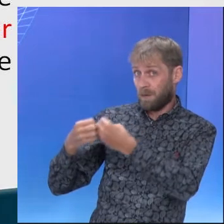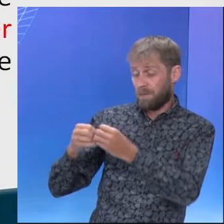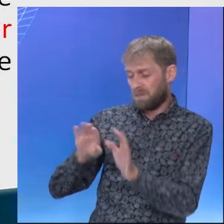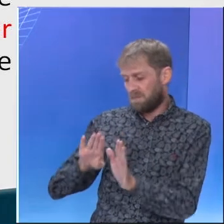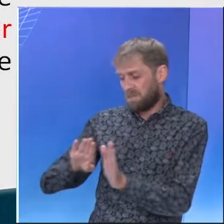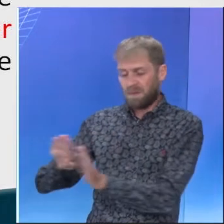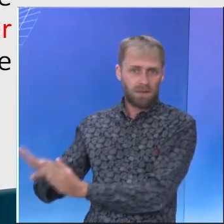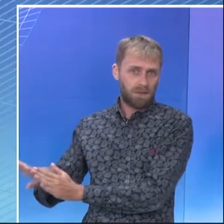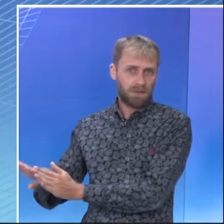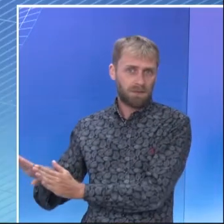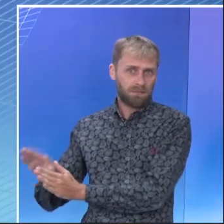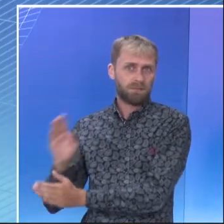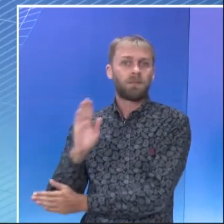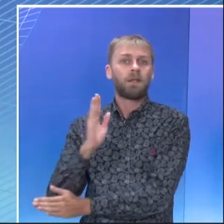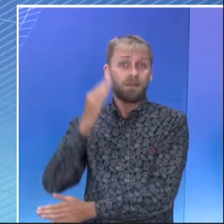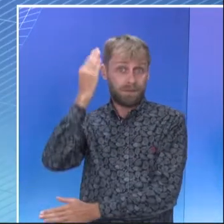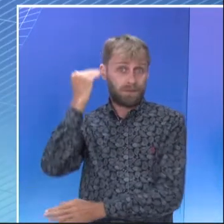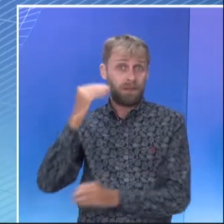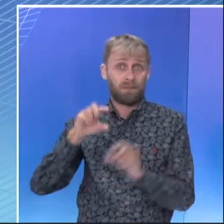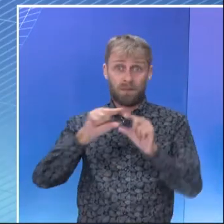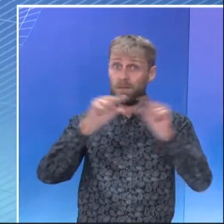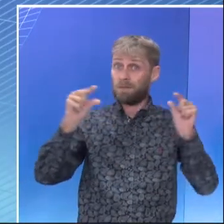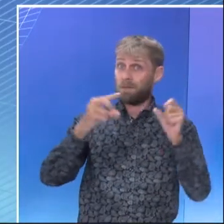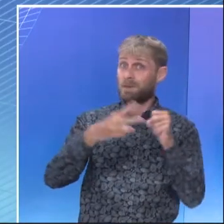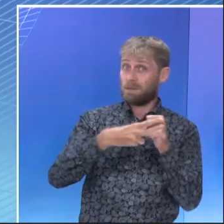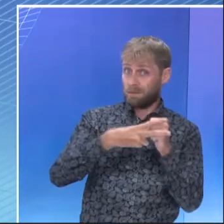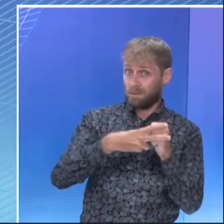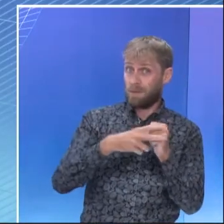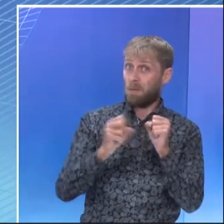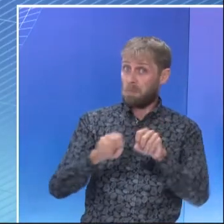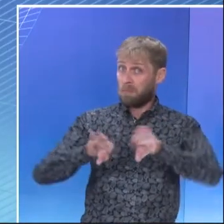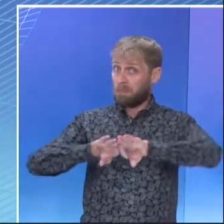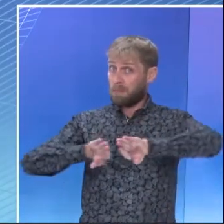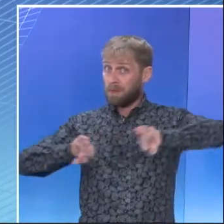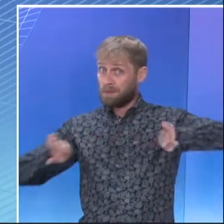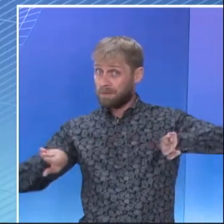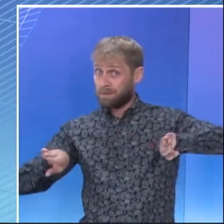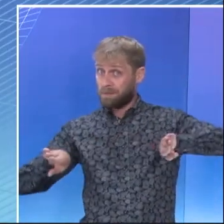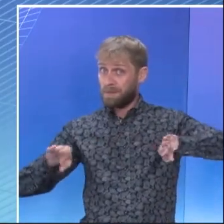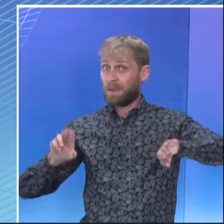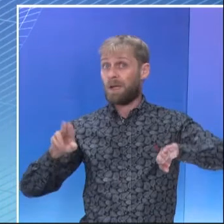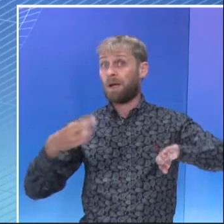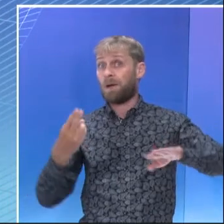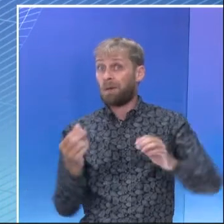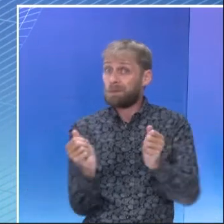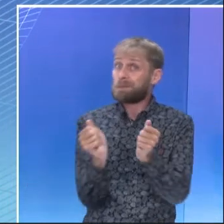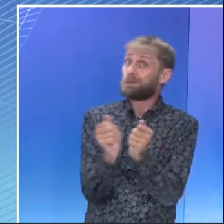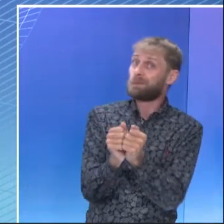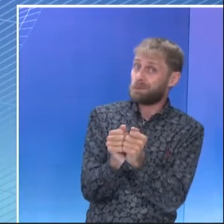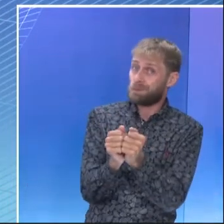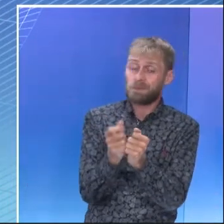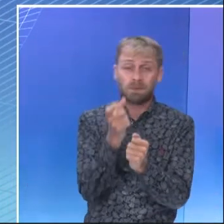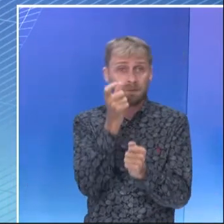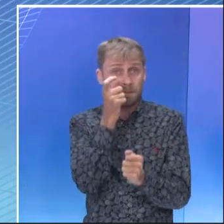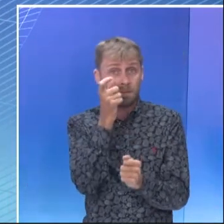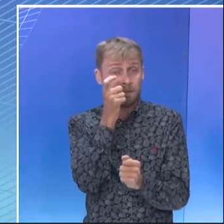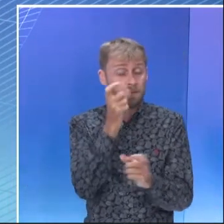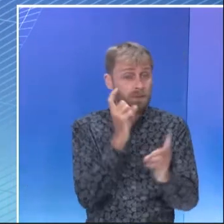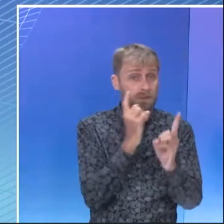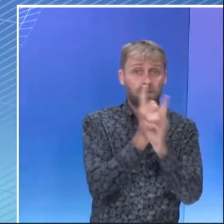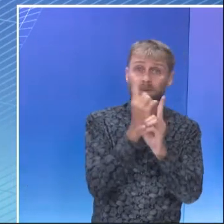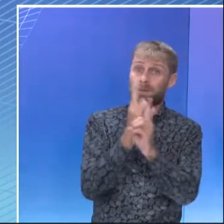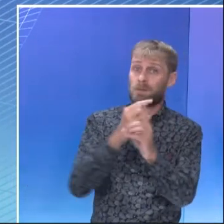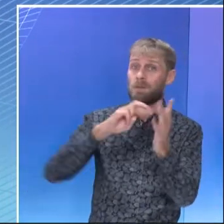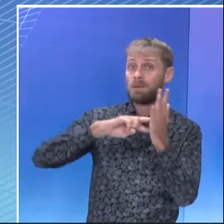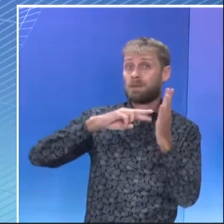como agora já sabe que os phrasal verbos podem ser separados e inseparáveis, você vai prestar mais atenção em encontrar